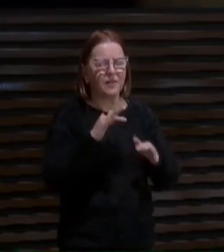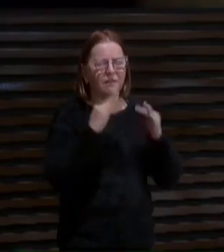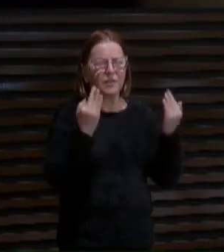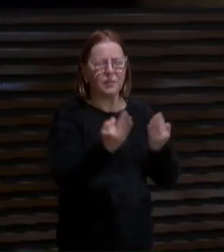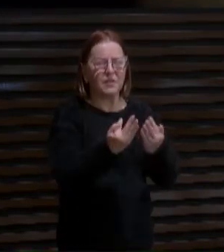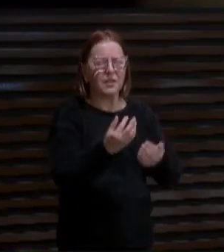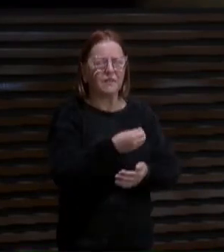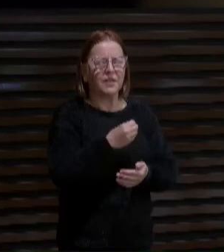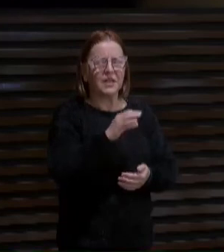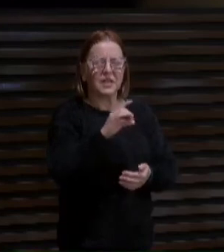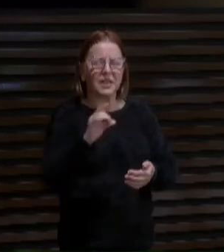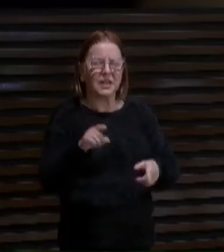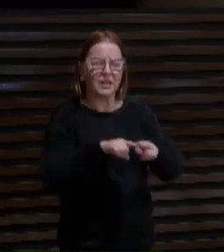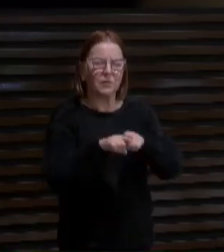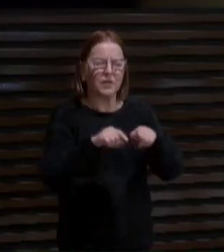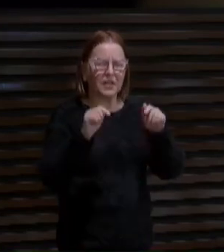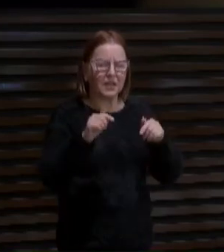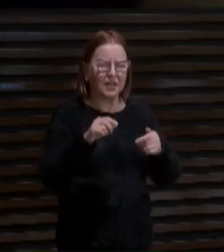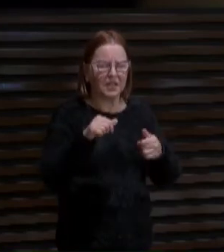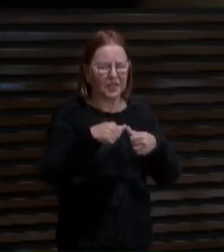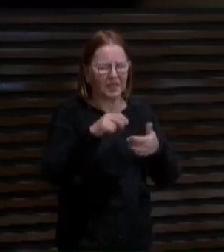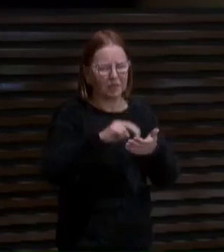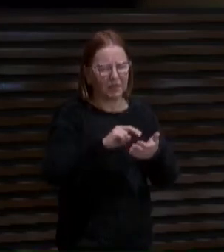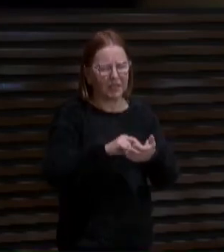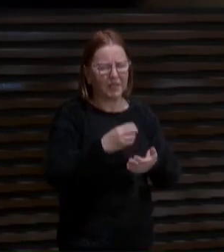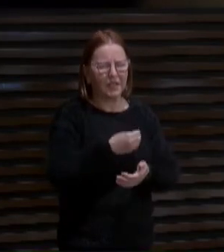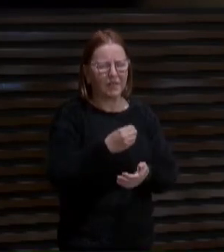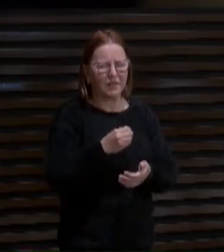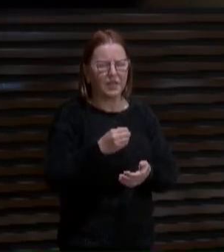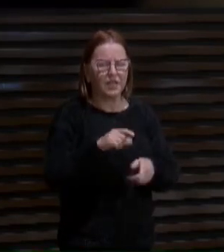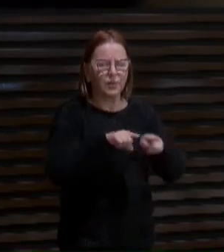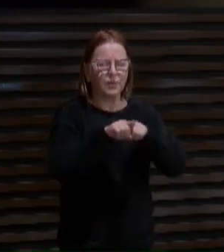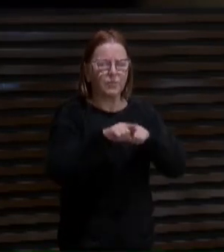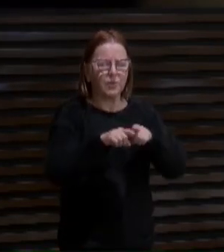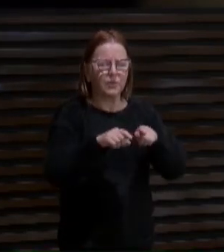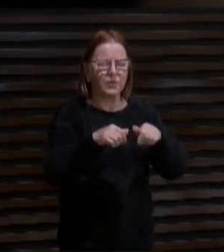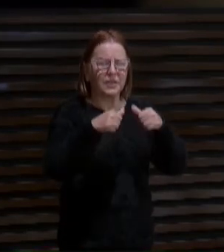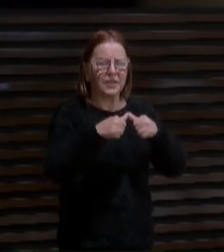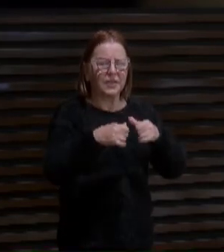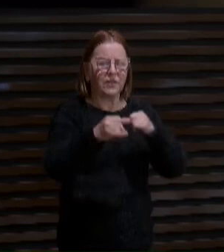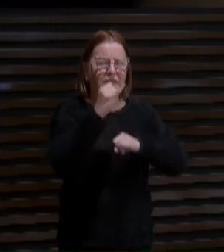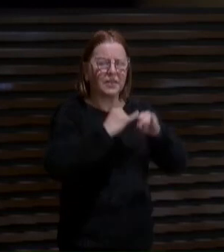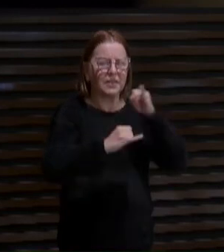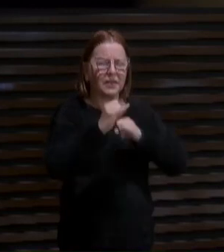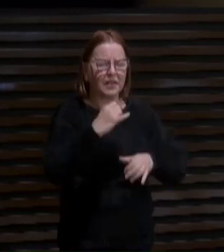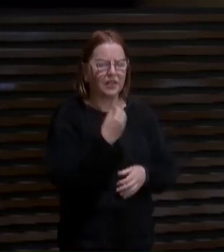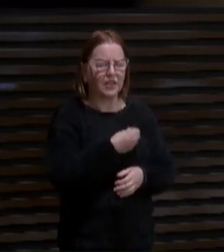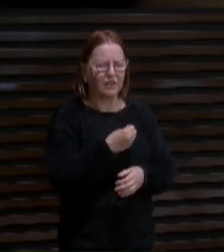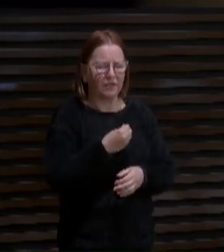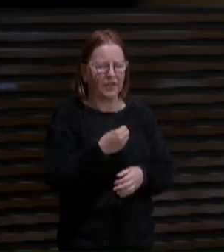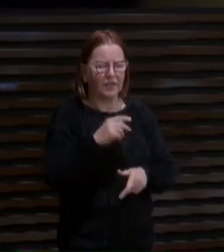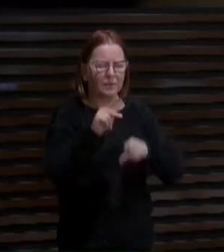nessa manhã na vida dos irmãos que estão pela internet na vida dos irmãos que vão ouvir essa mensagem ainda com o único